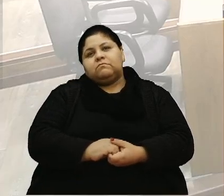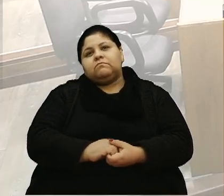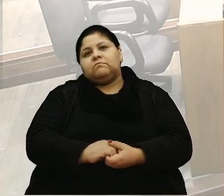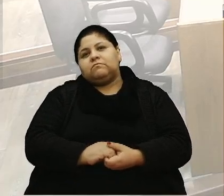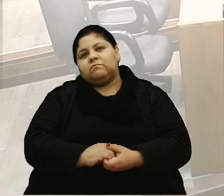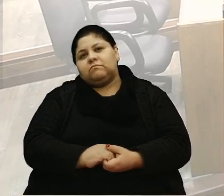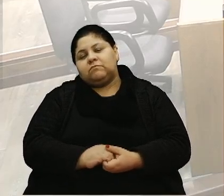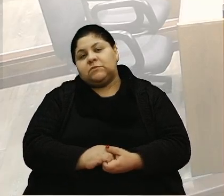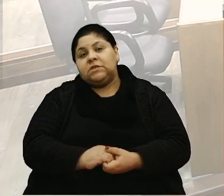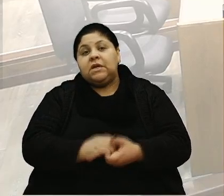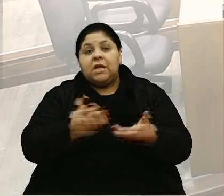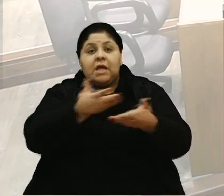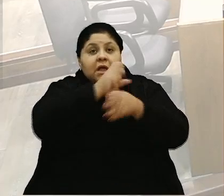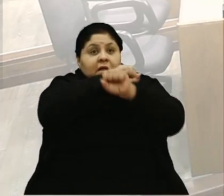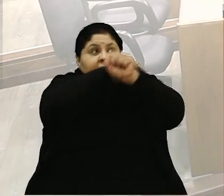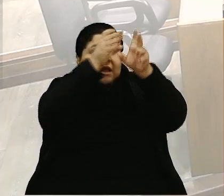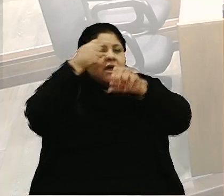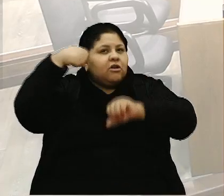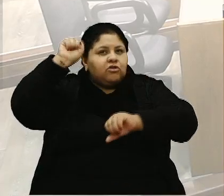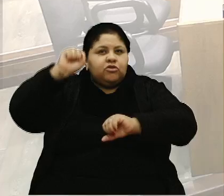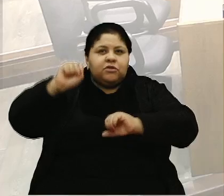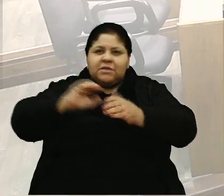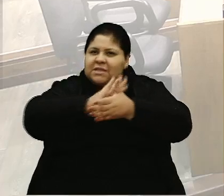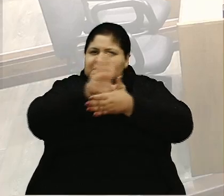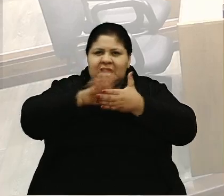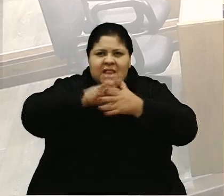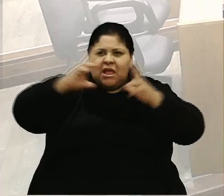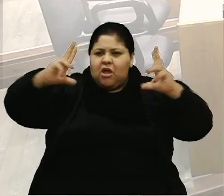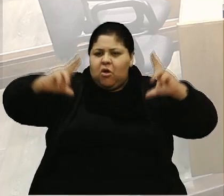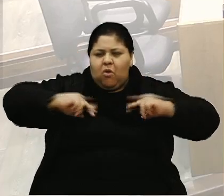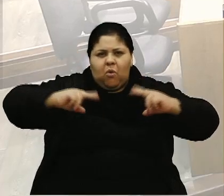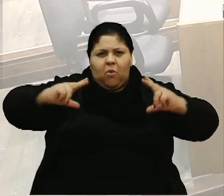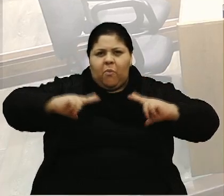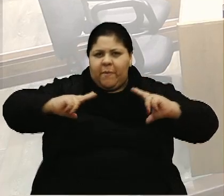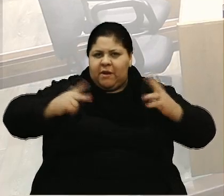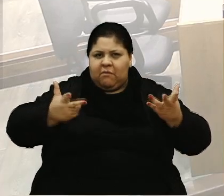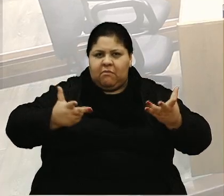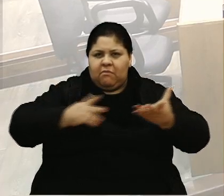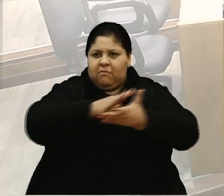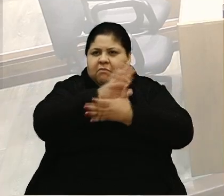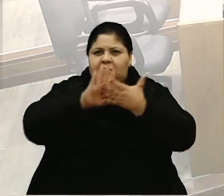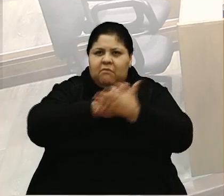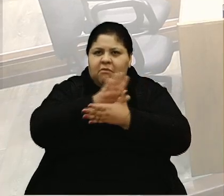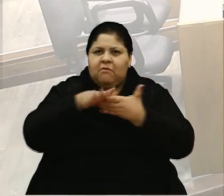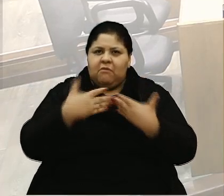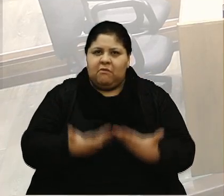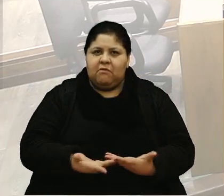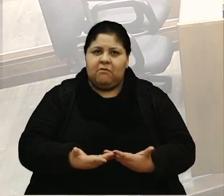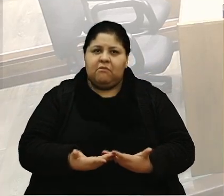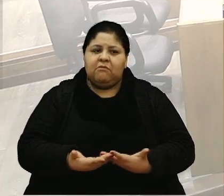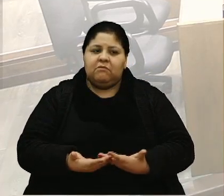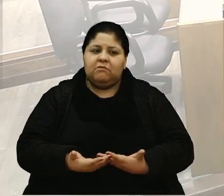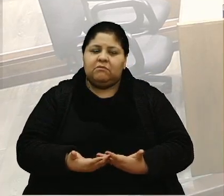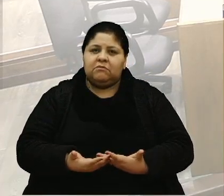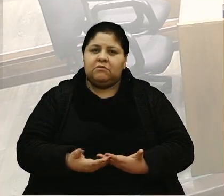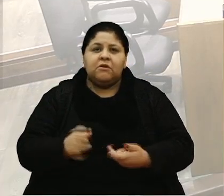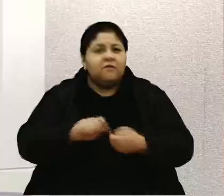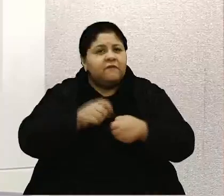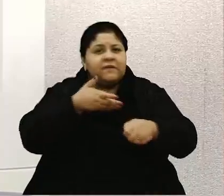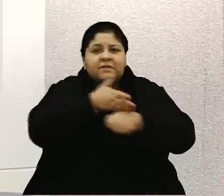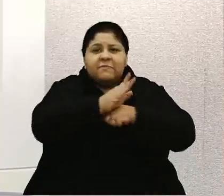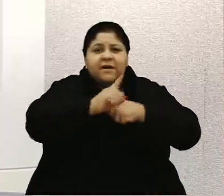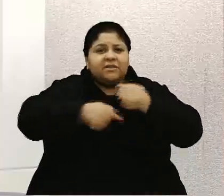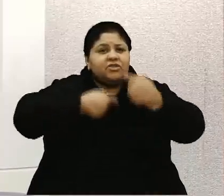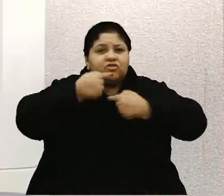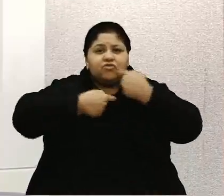E fica bem claro também, Xuxa, que não é nada pessoal contra ninguém aqui. A gente, às vezes, acirra o debate, mas faz parte. Discutir assuntos